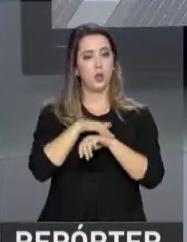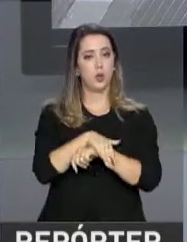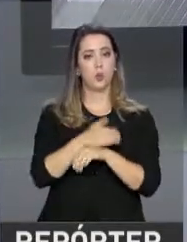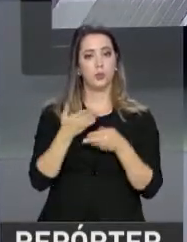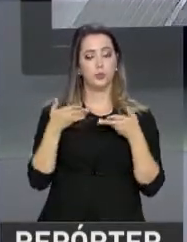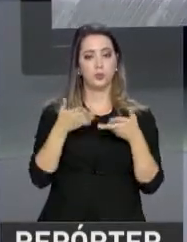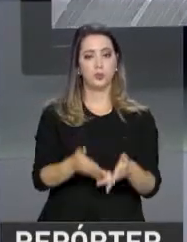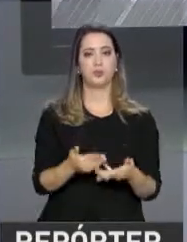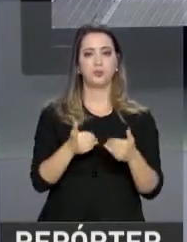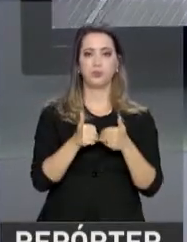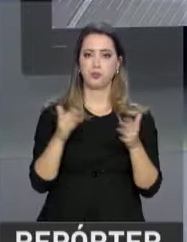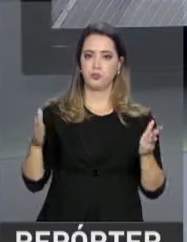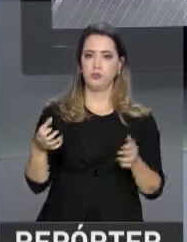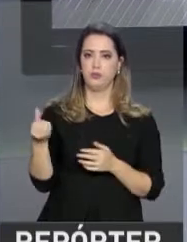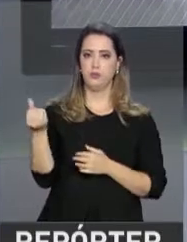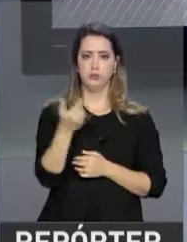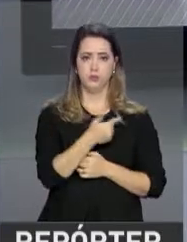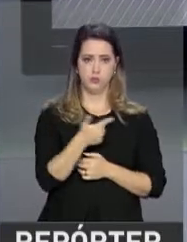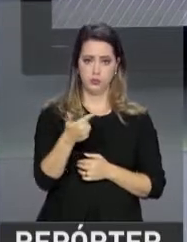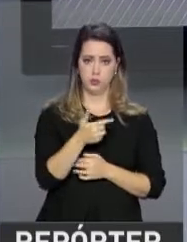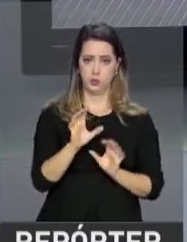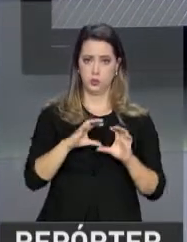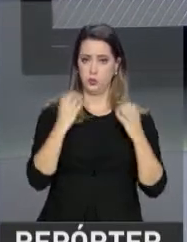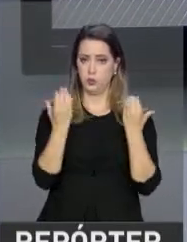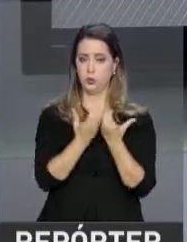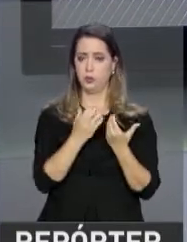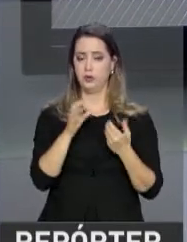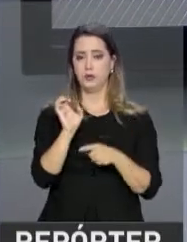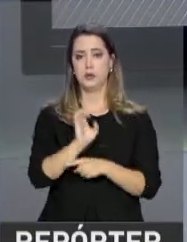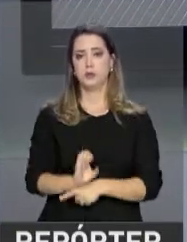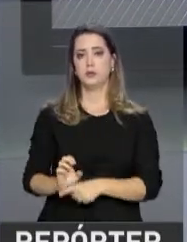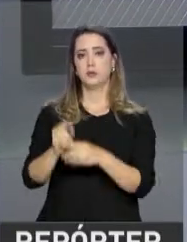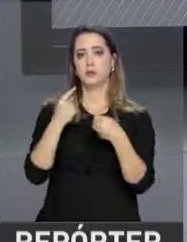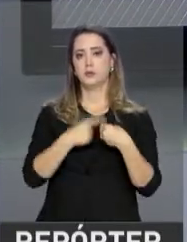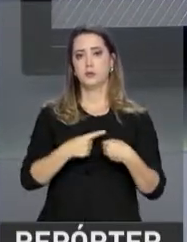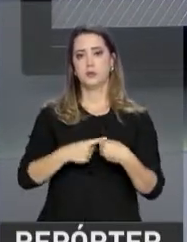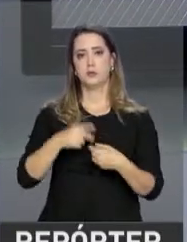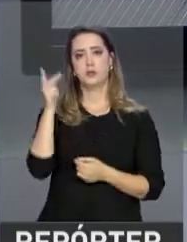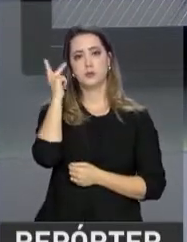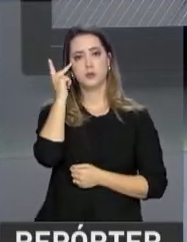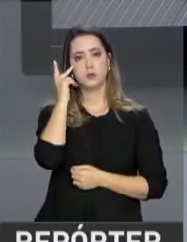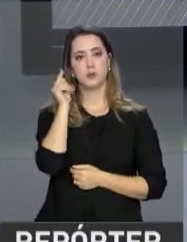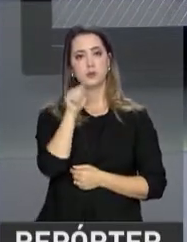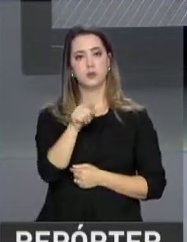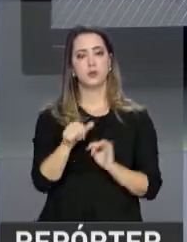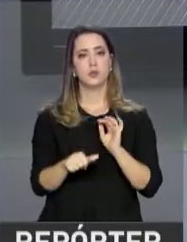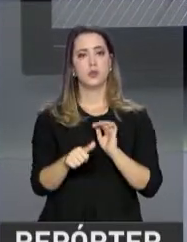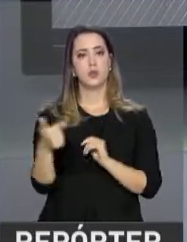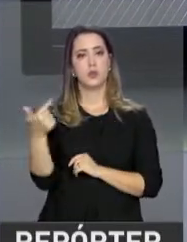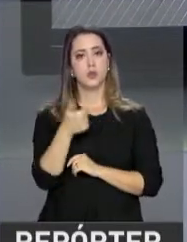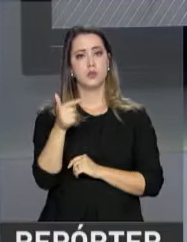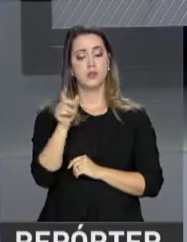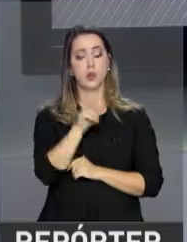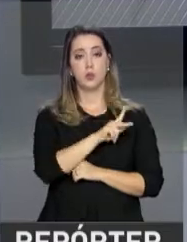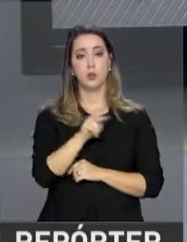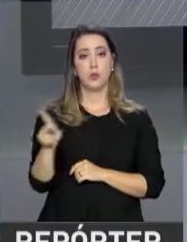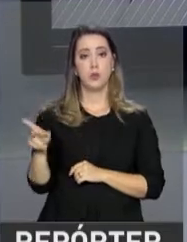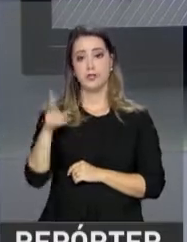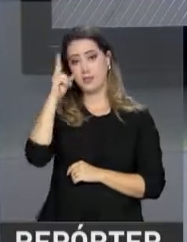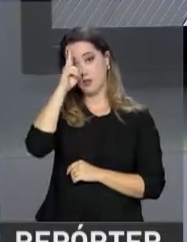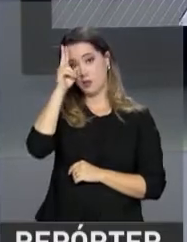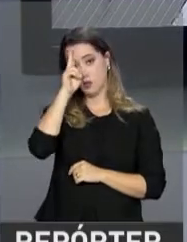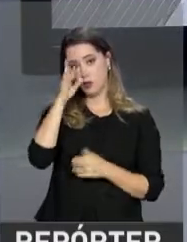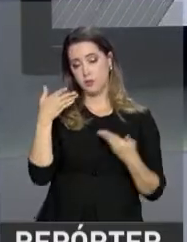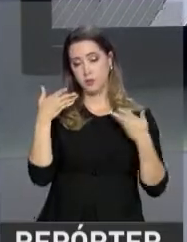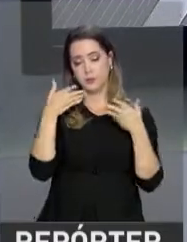da abertura do 62º Congresso Estadual de Municípios do Estado de São Paulo. Ele foi o segundo presidente na história